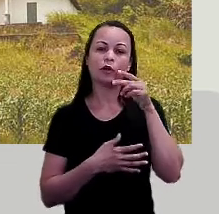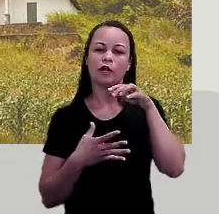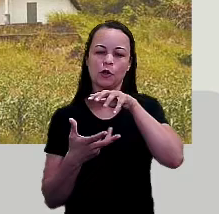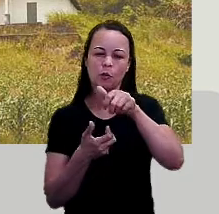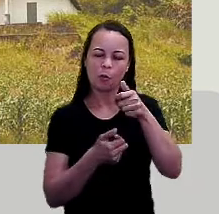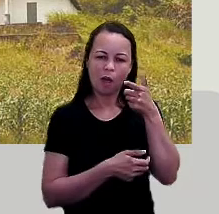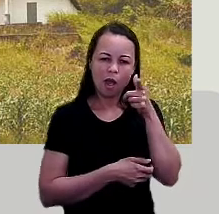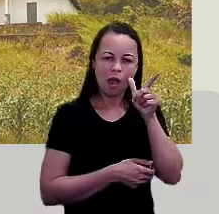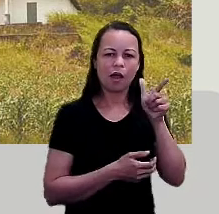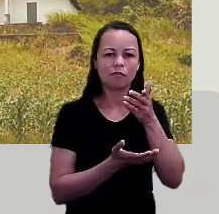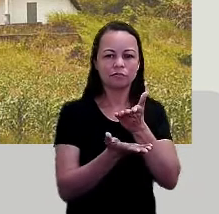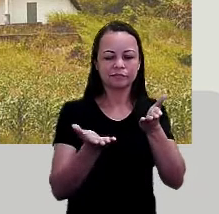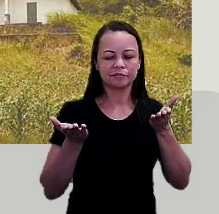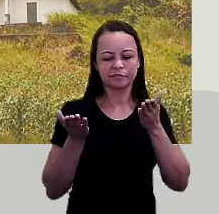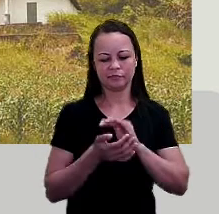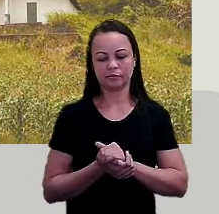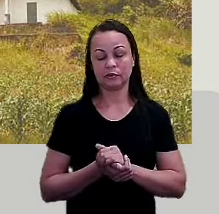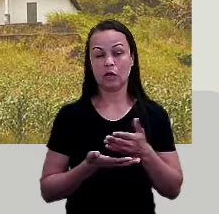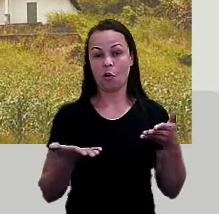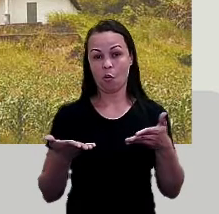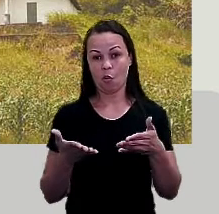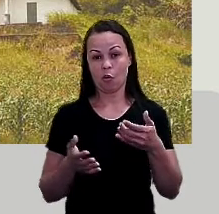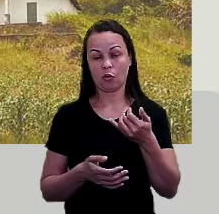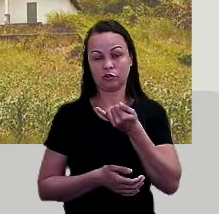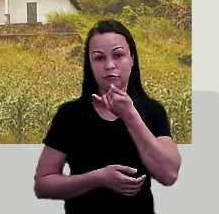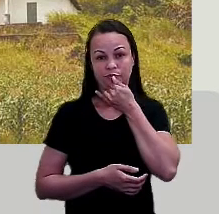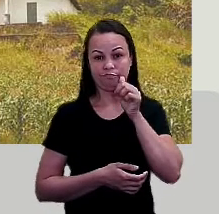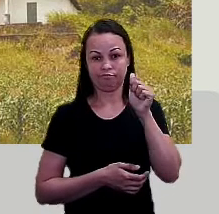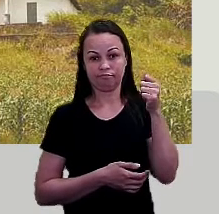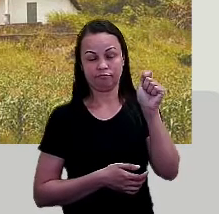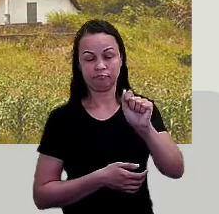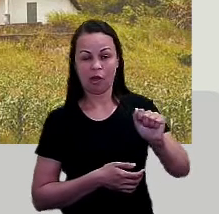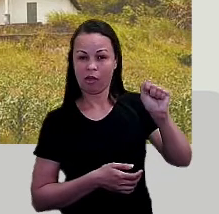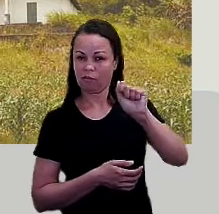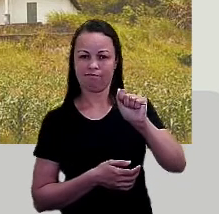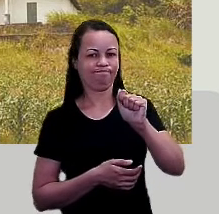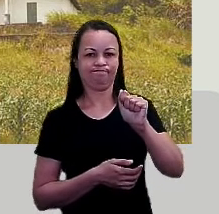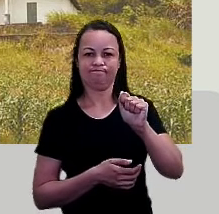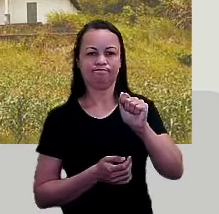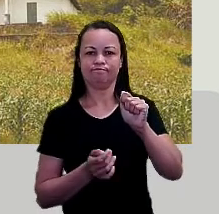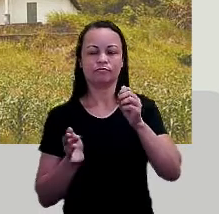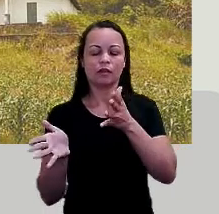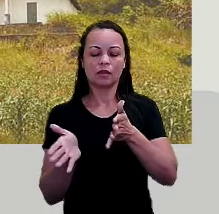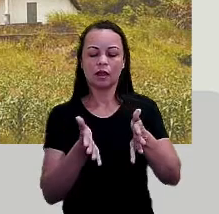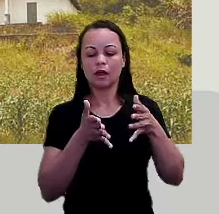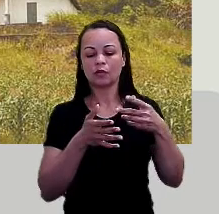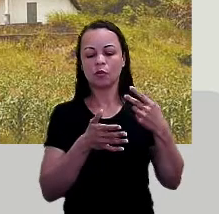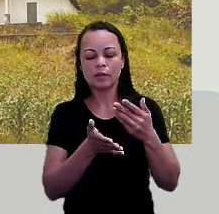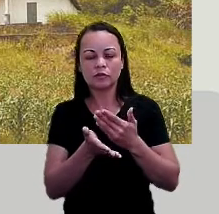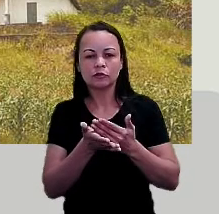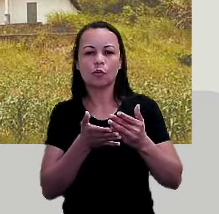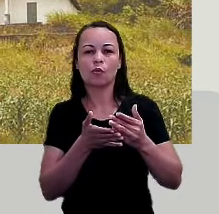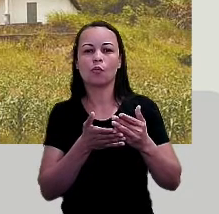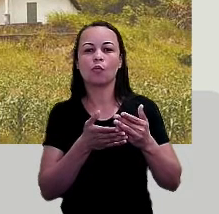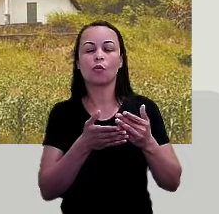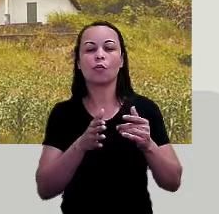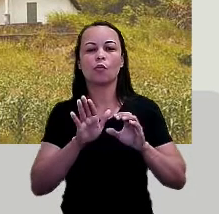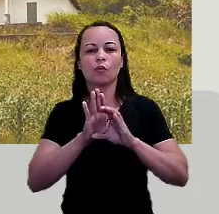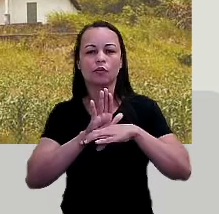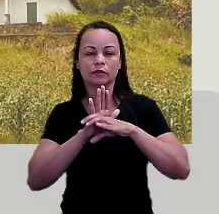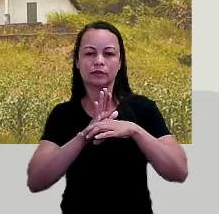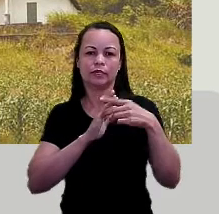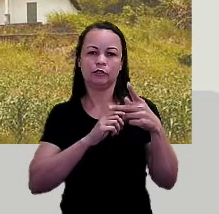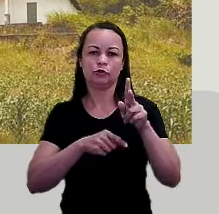hoje, infelizmente, essa associação já não existe. Não existiu o conceito de preservação